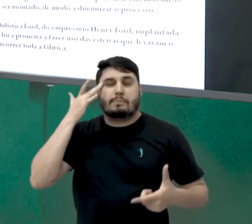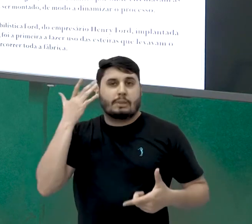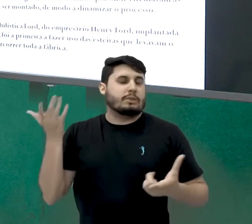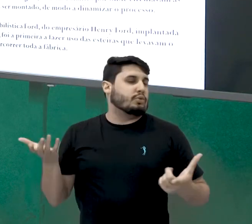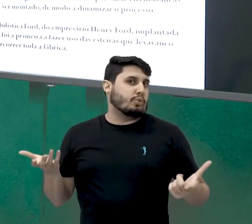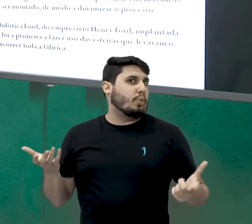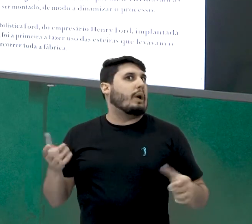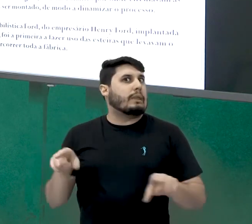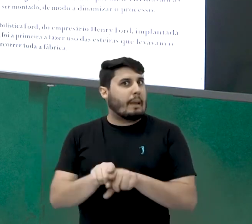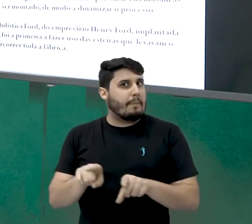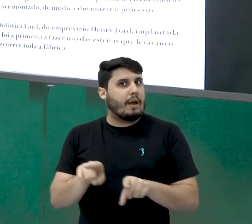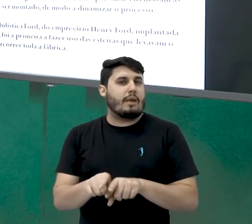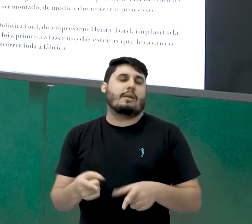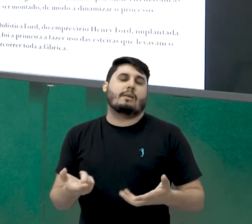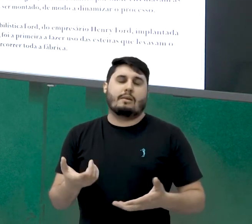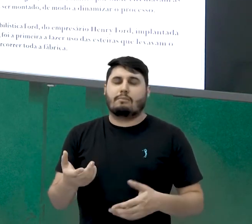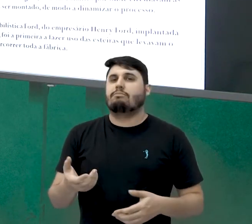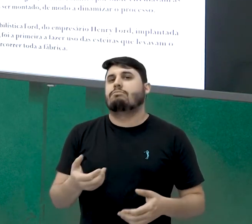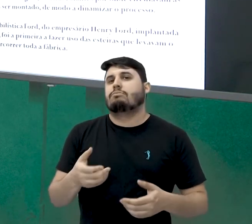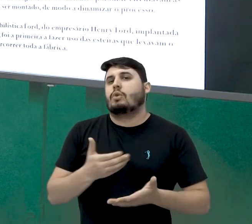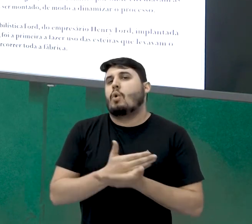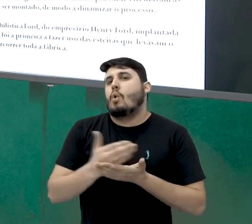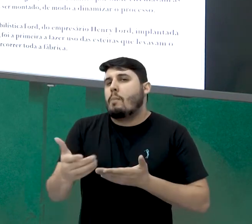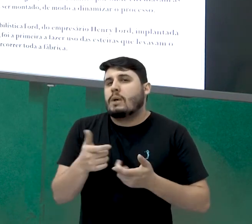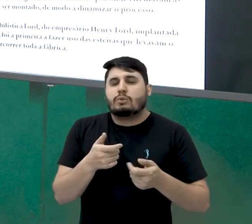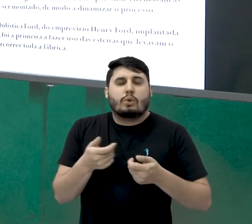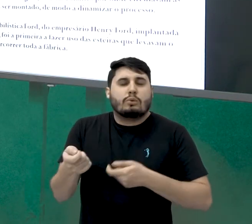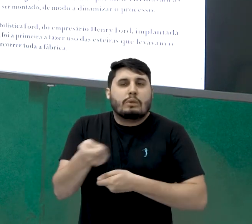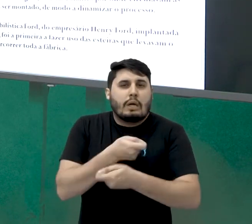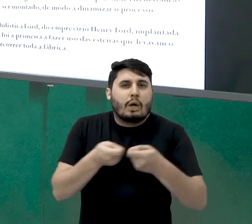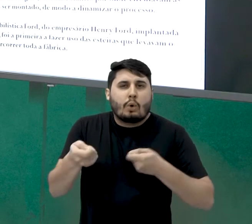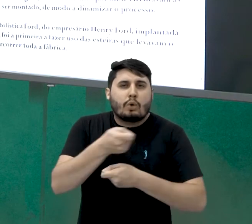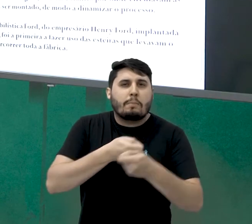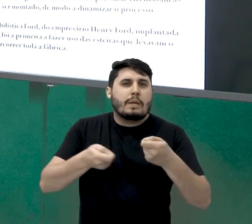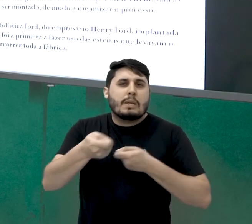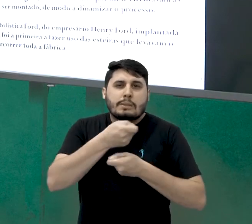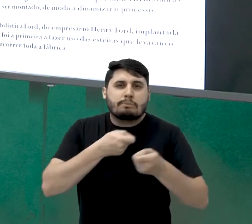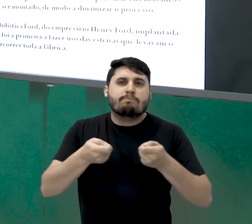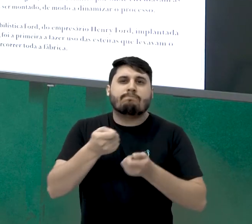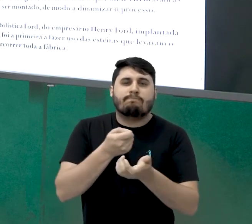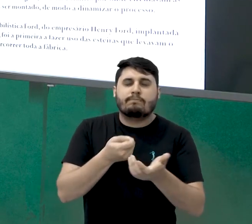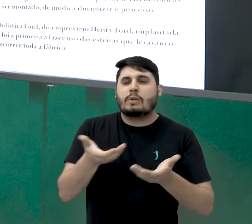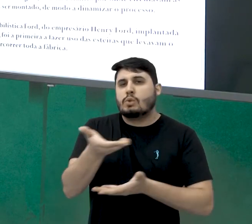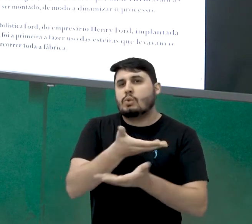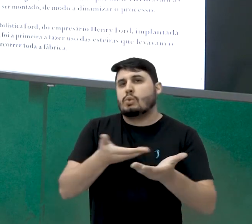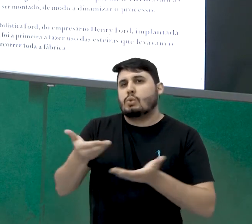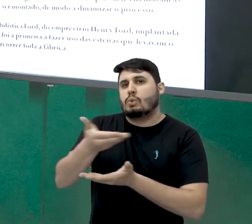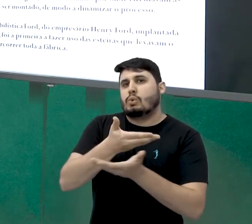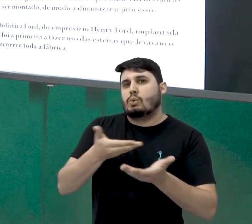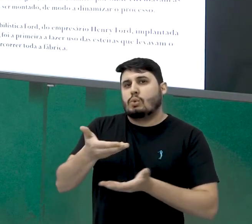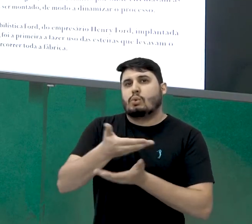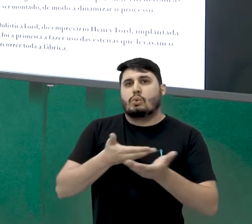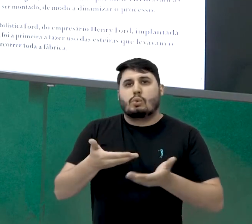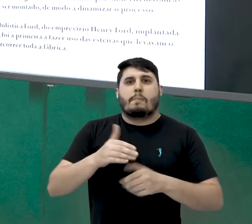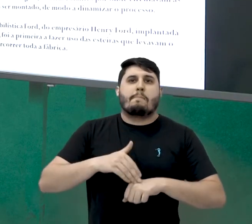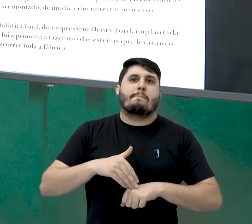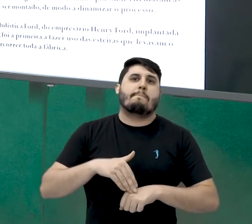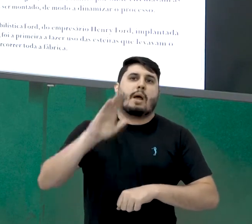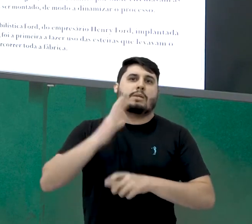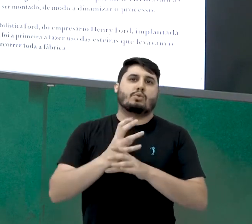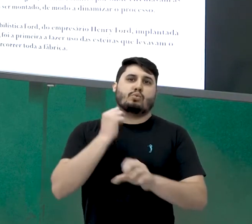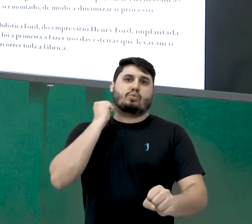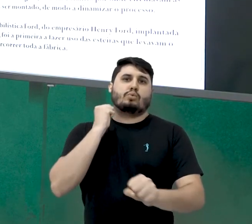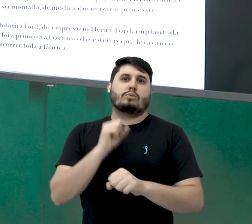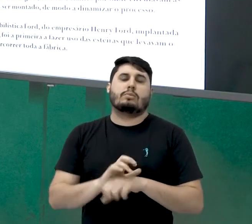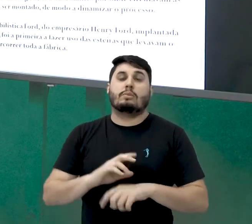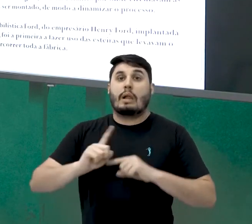também em massa, em grande quantidade para atender a demanda do mercado consumidor, que posteriormente teve uma grande crise, né, a crise